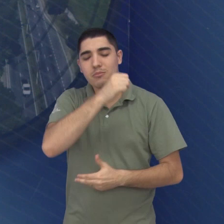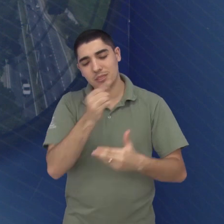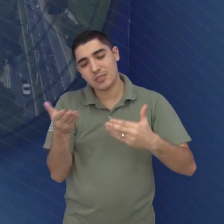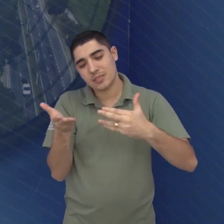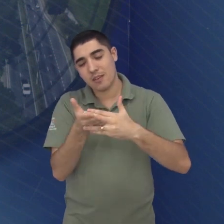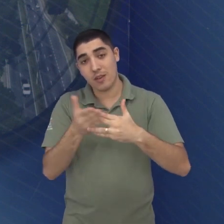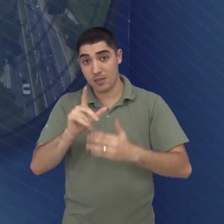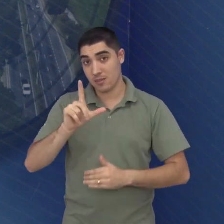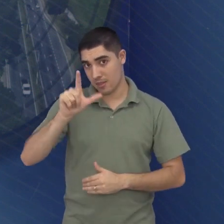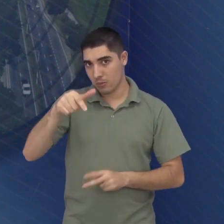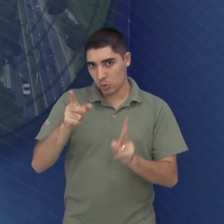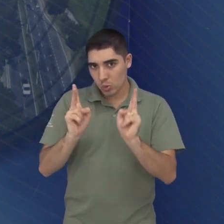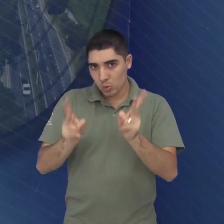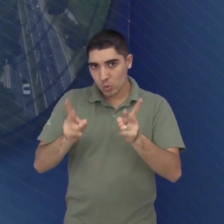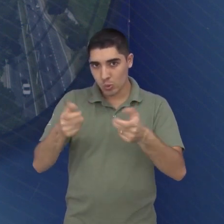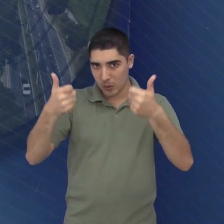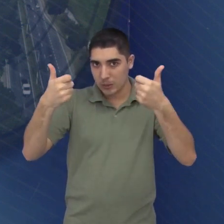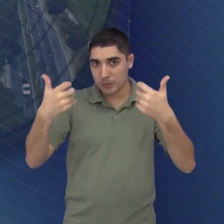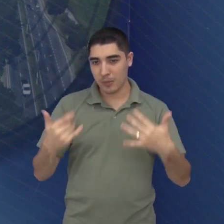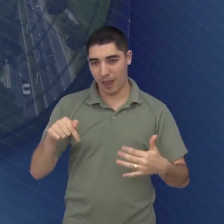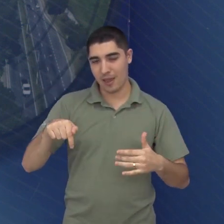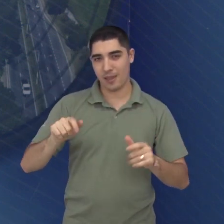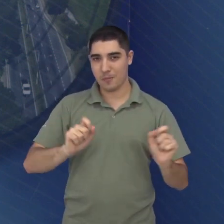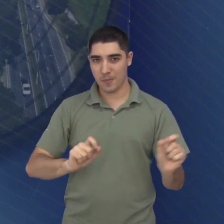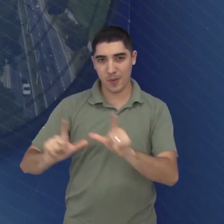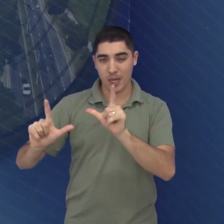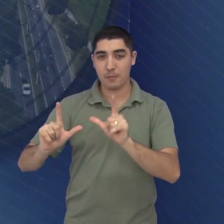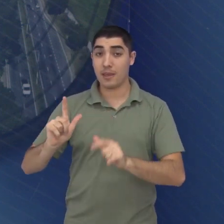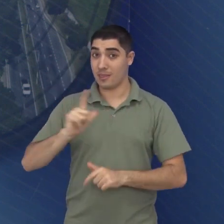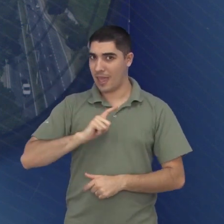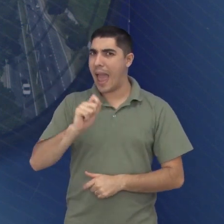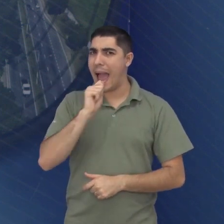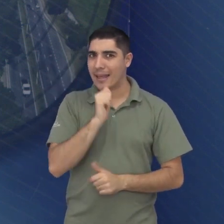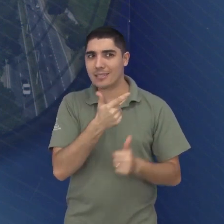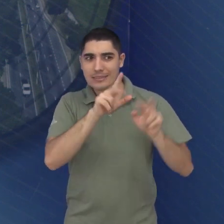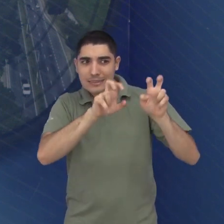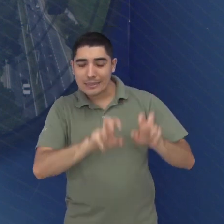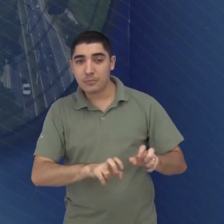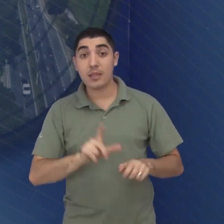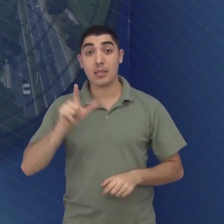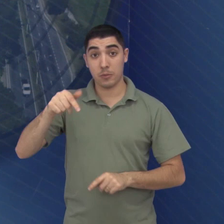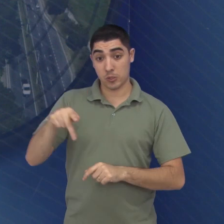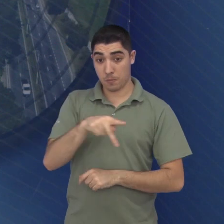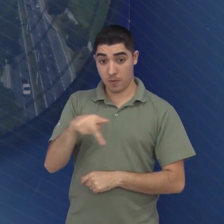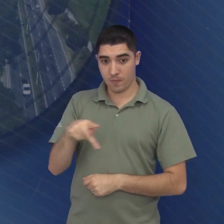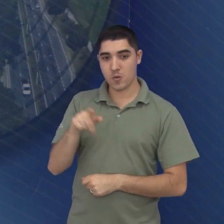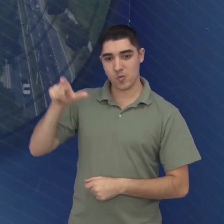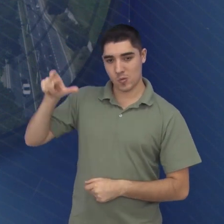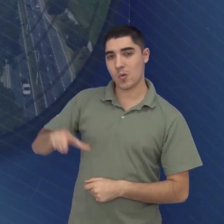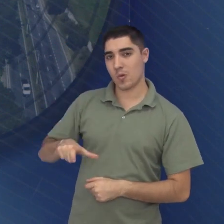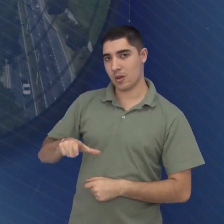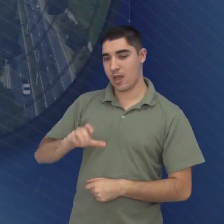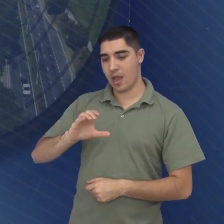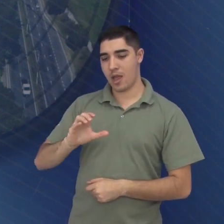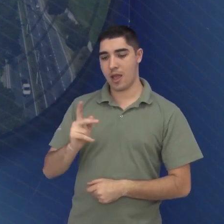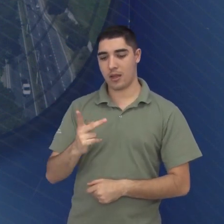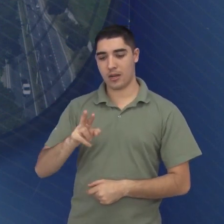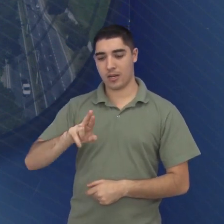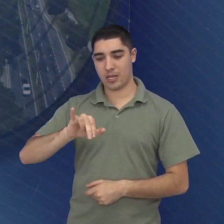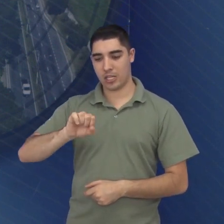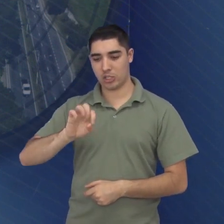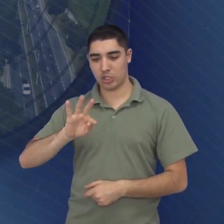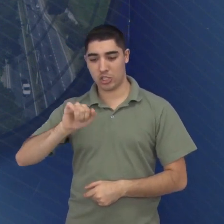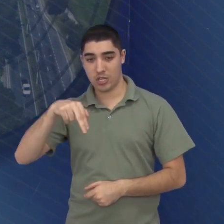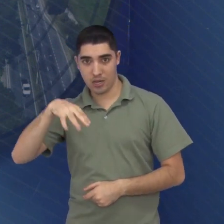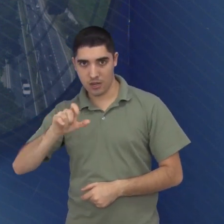nós voltamos. Tem muita coisa para falar ainda, nós vamos retornar também com a professora, a socióloga Cristiane, que vai conversar com a gente